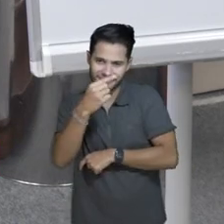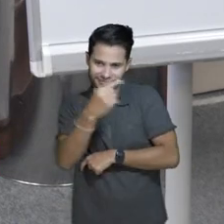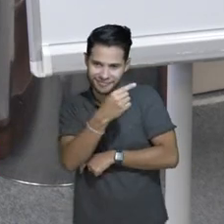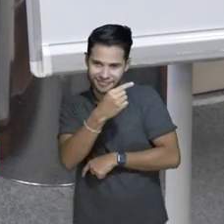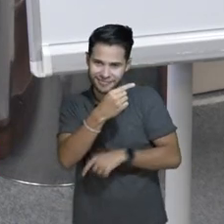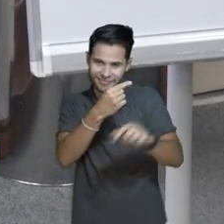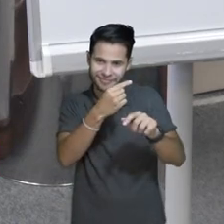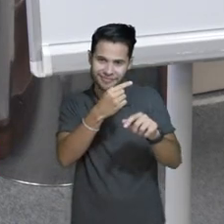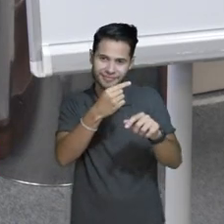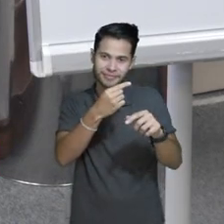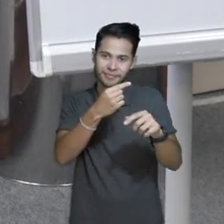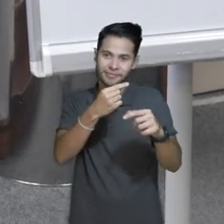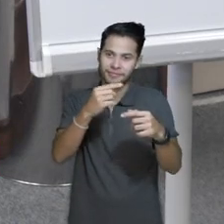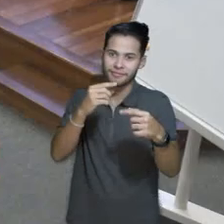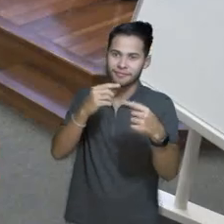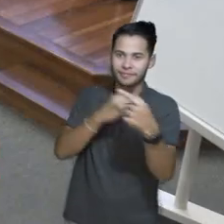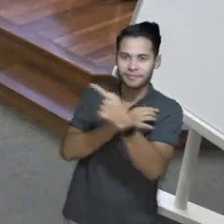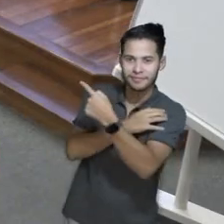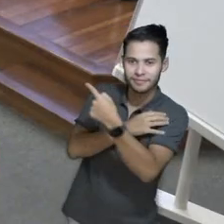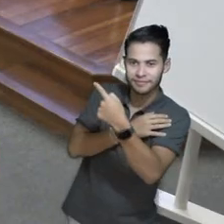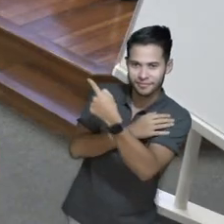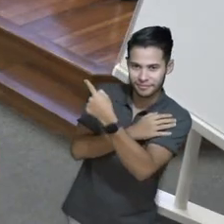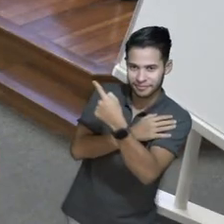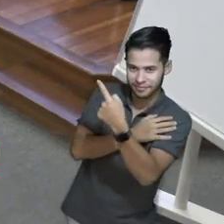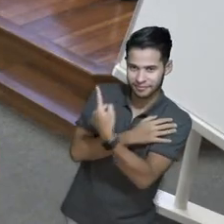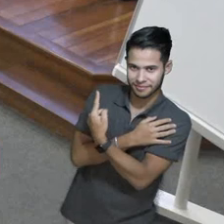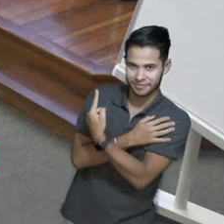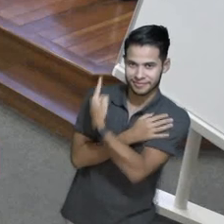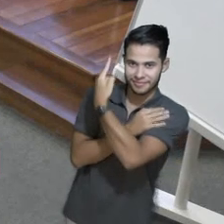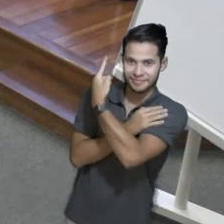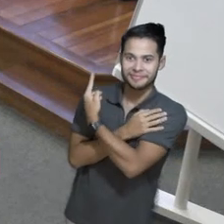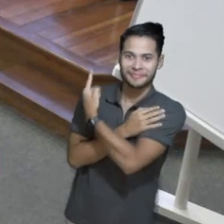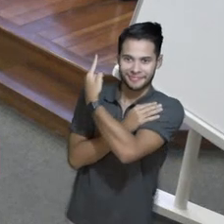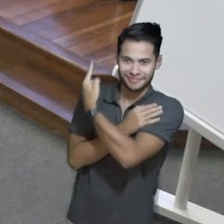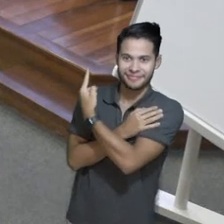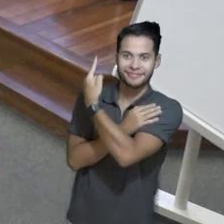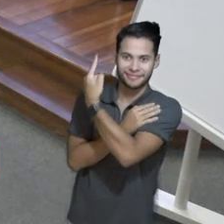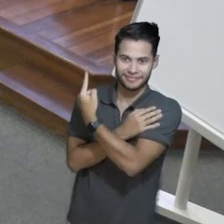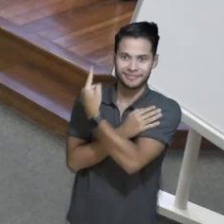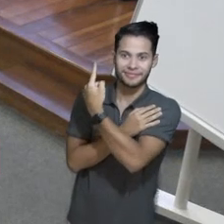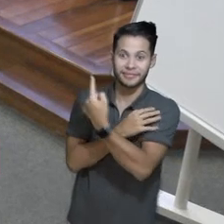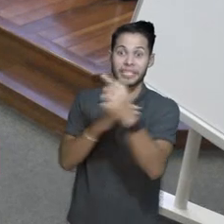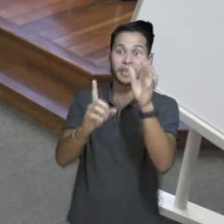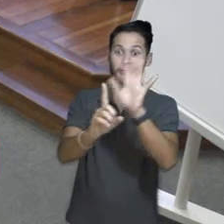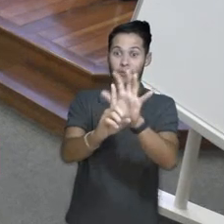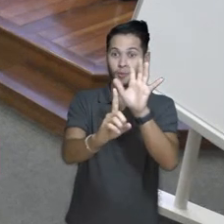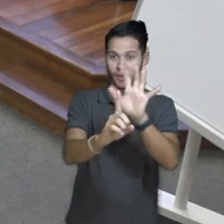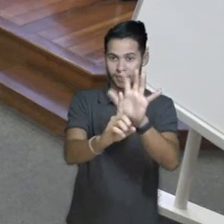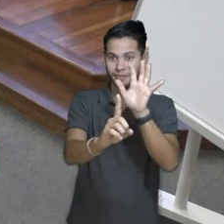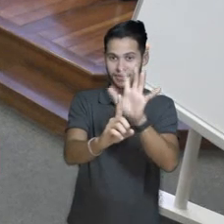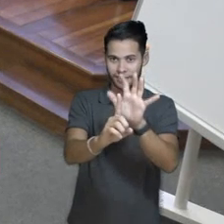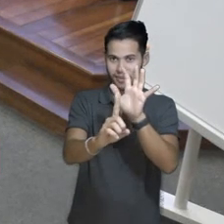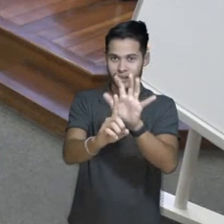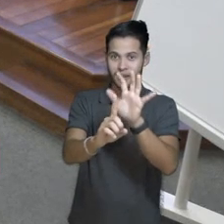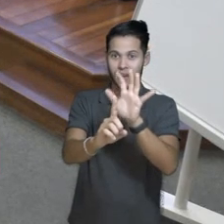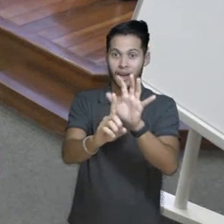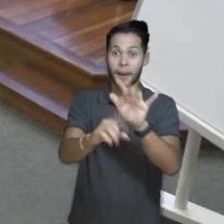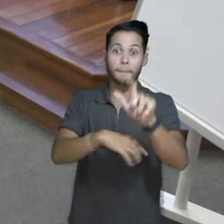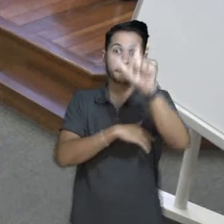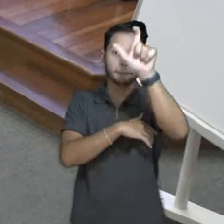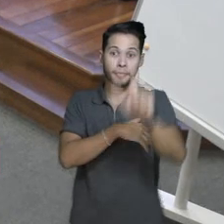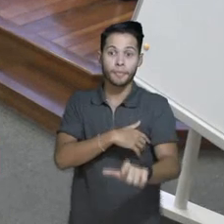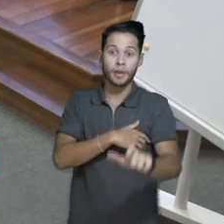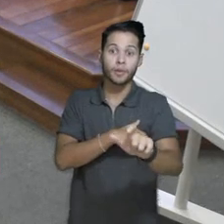Aqui nós temos uma psicóloga e impacta muito e significativamente no modo como esse sujeito vai